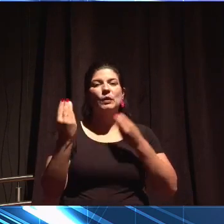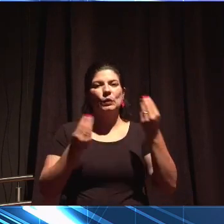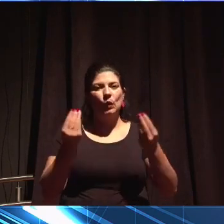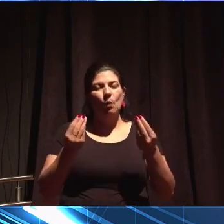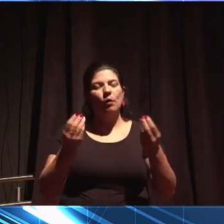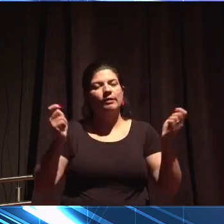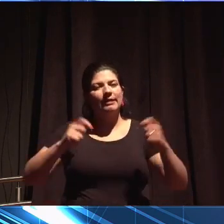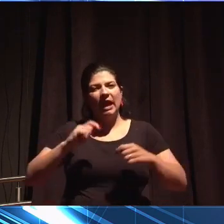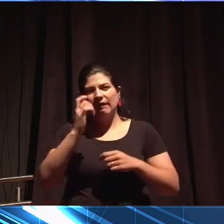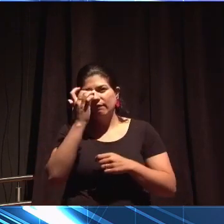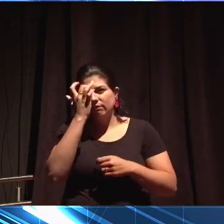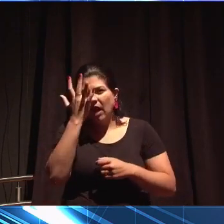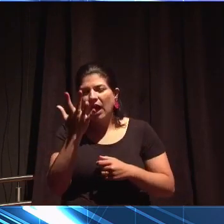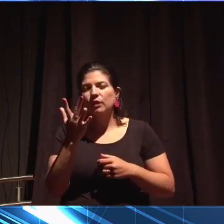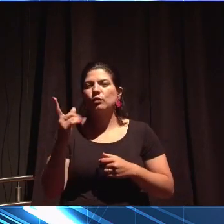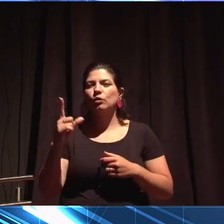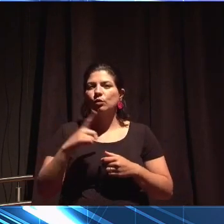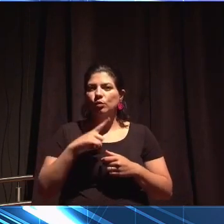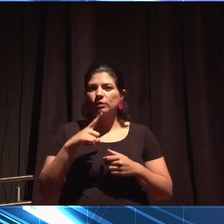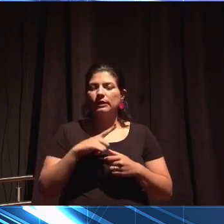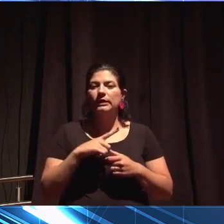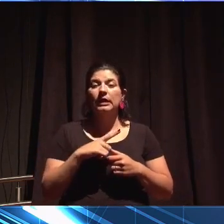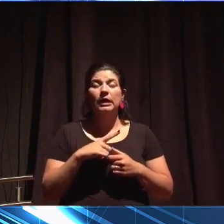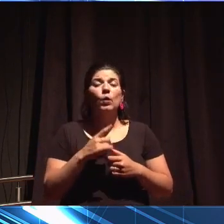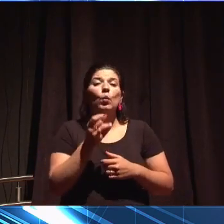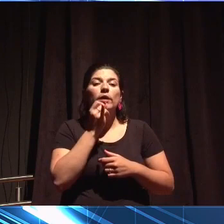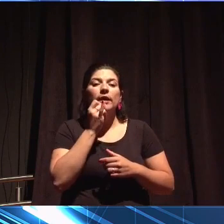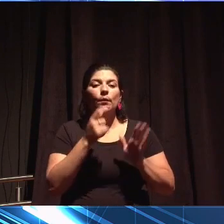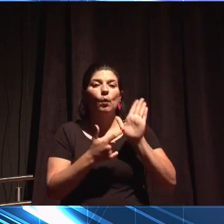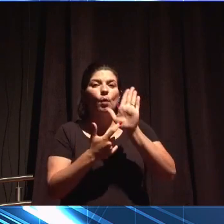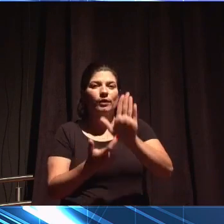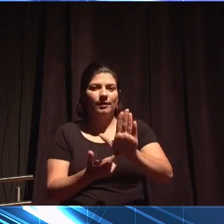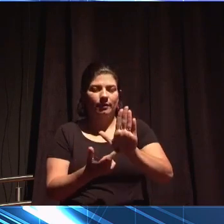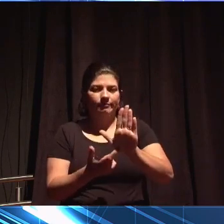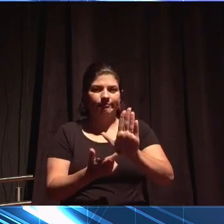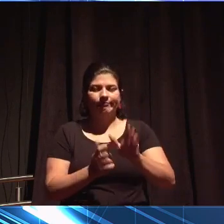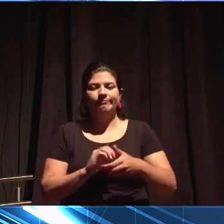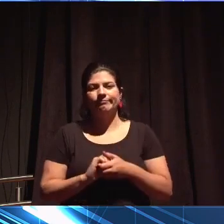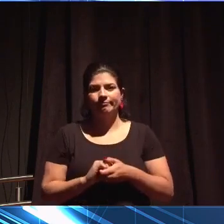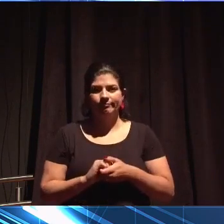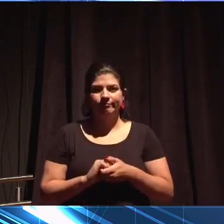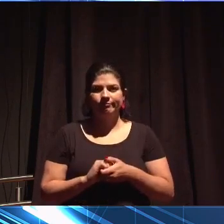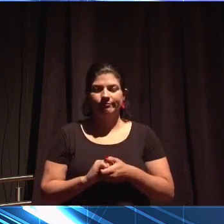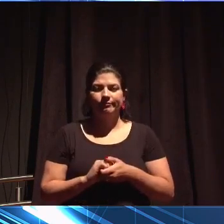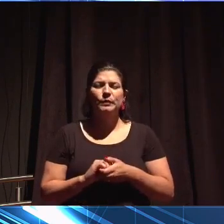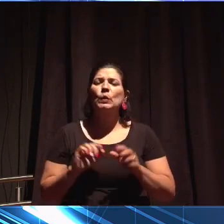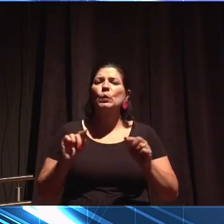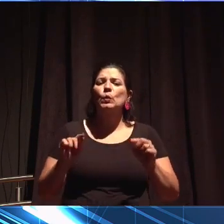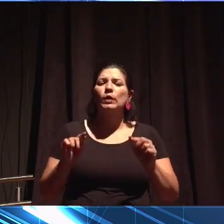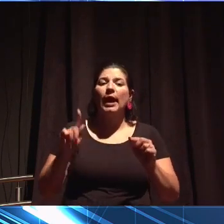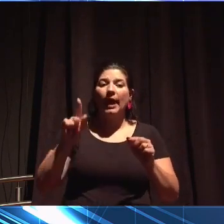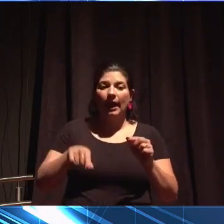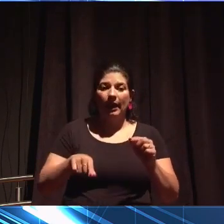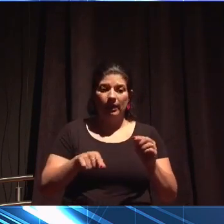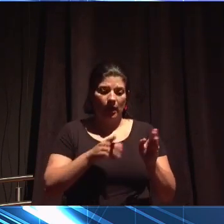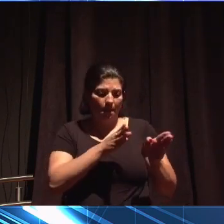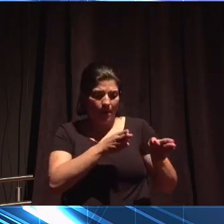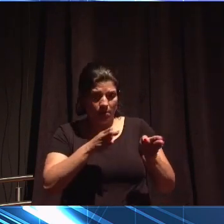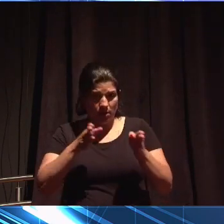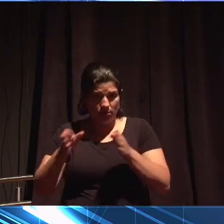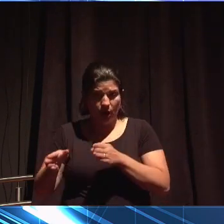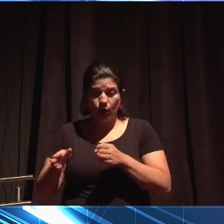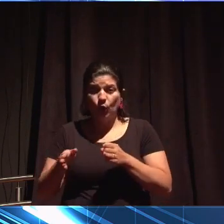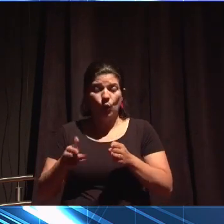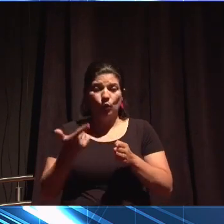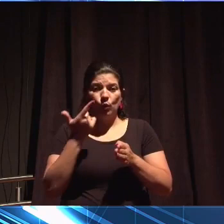bem fácil para trazer aqui para servir de exemplo? O que seria isso, né, do lote? É você agrupar requisições para mandar de uma